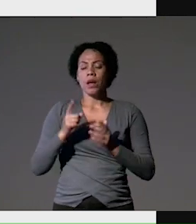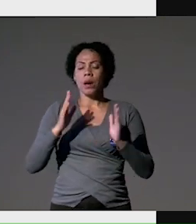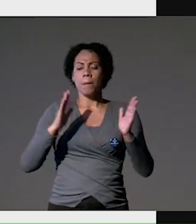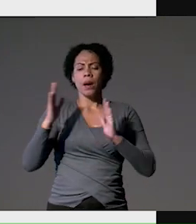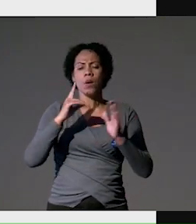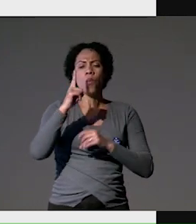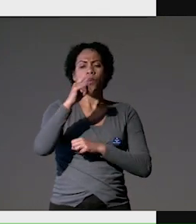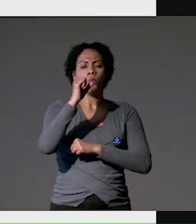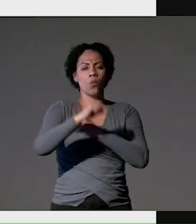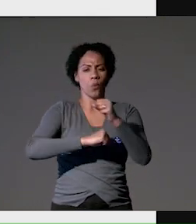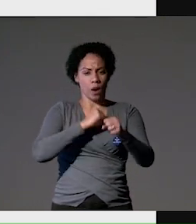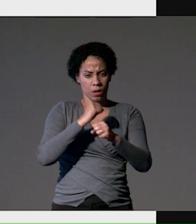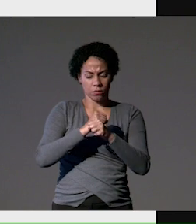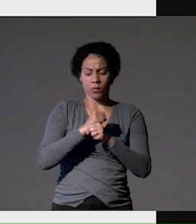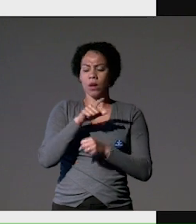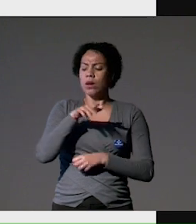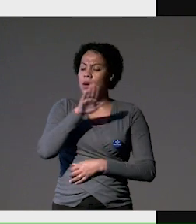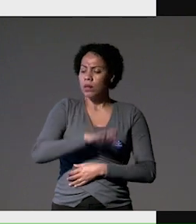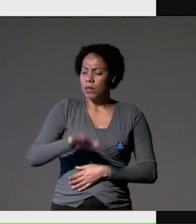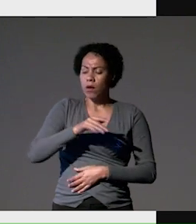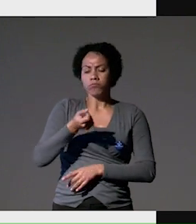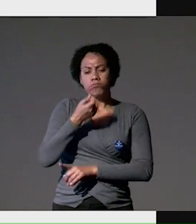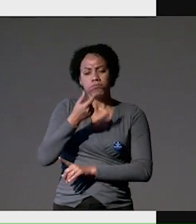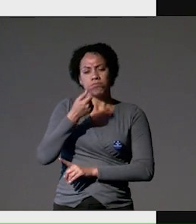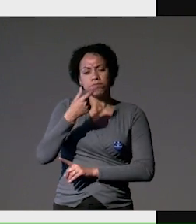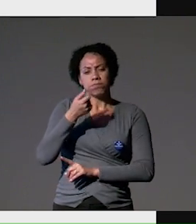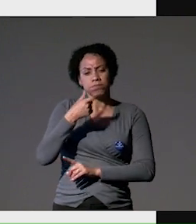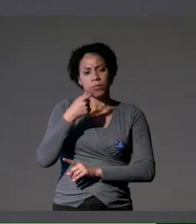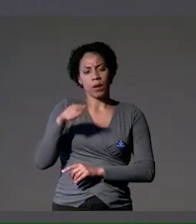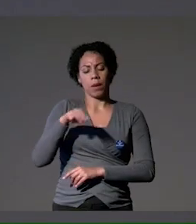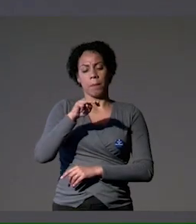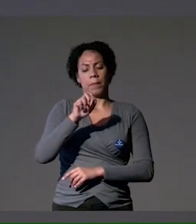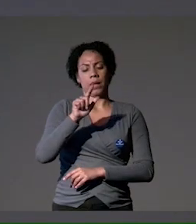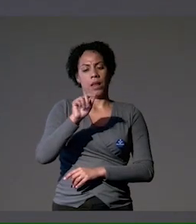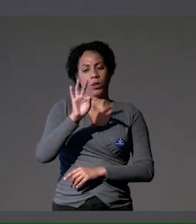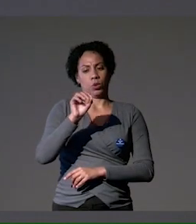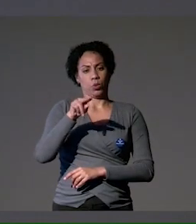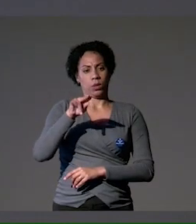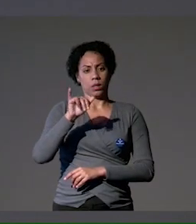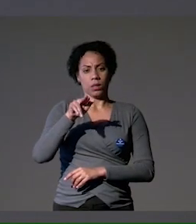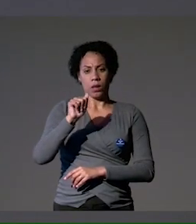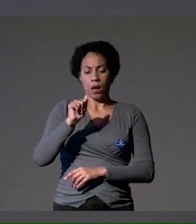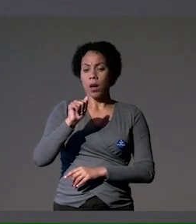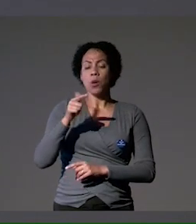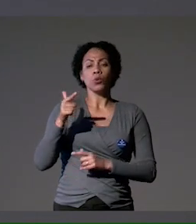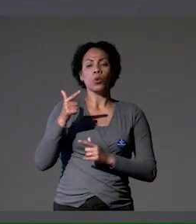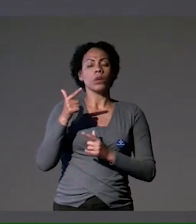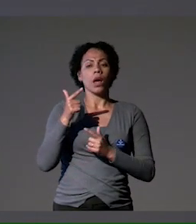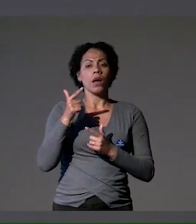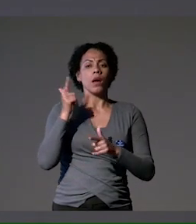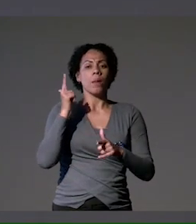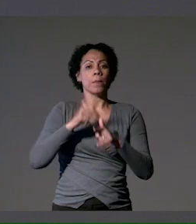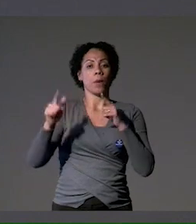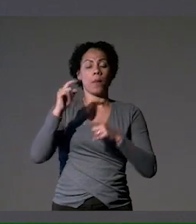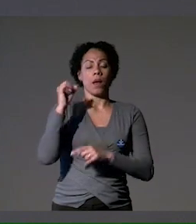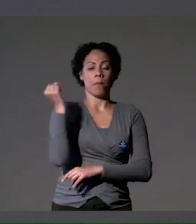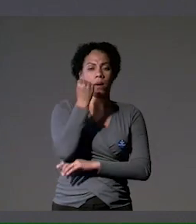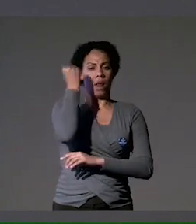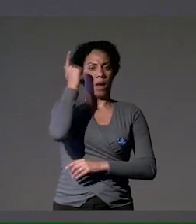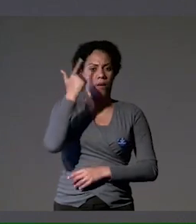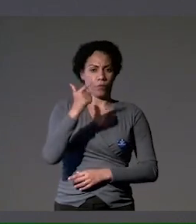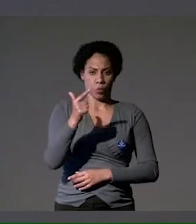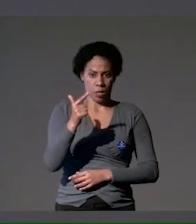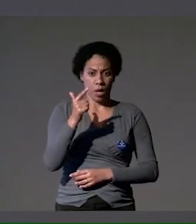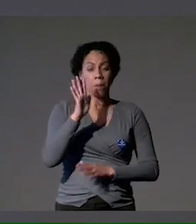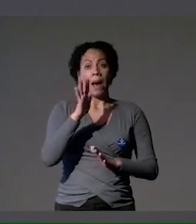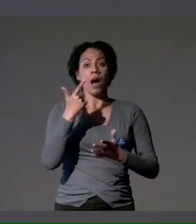ano praticamente, as crianças tomando melatonina, e não evidenciou efeitos colaterais. Então, embora historicamente a gente fala, não